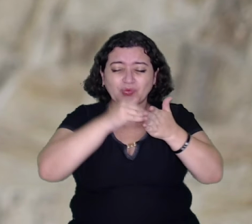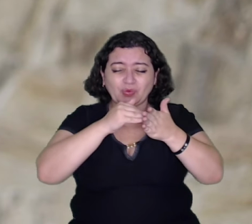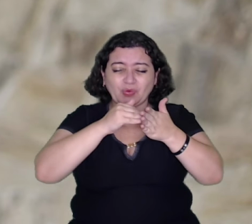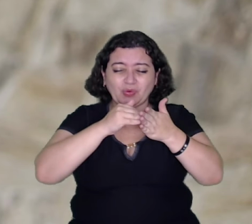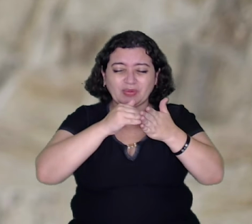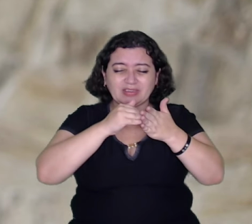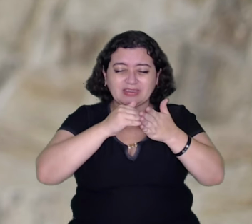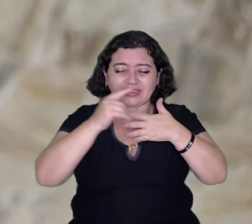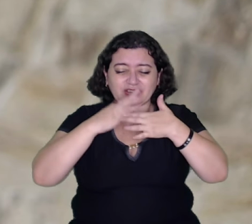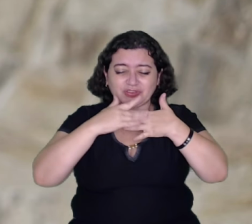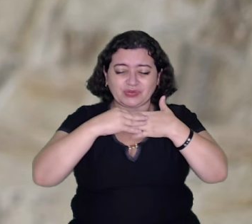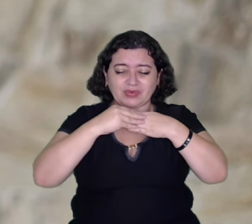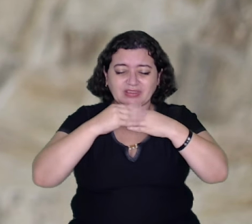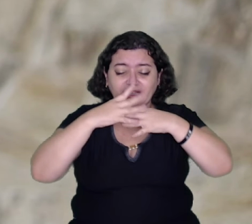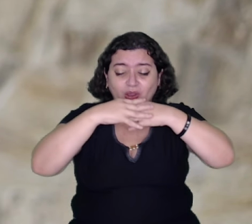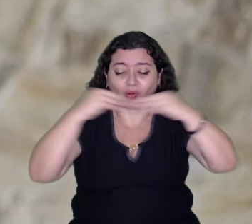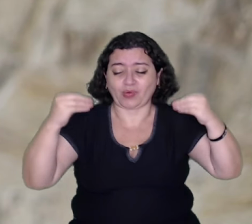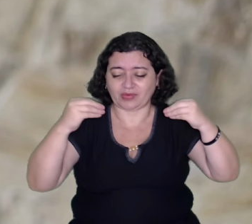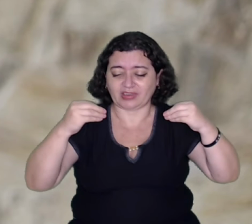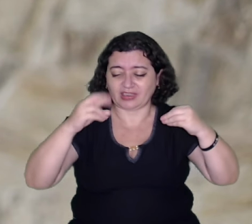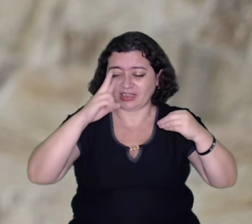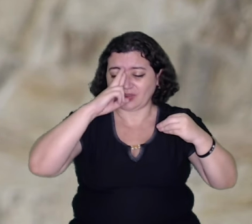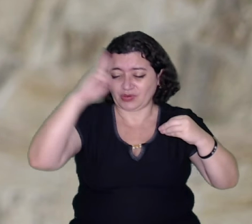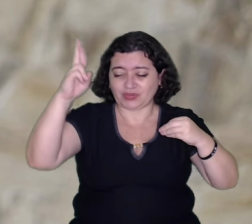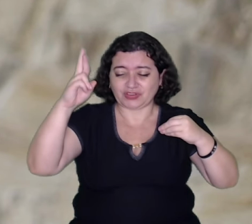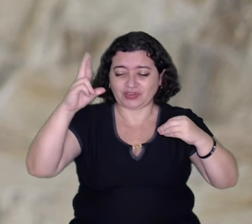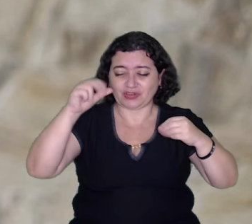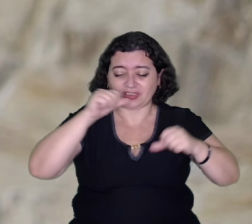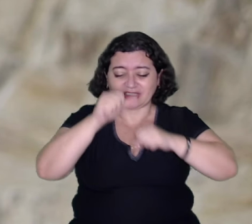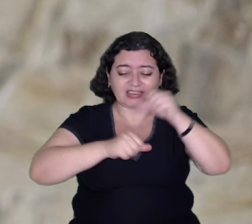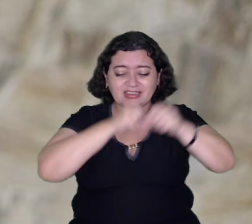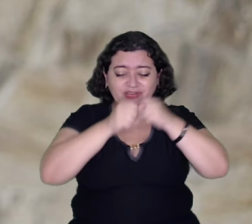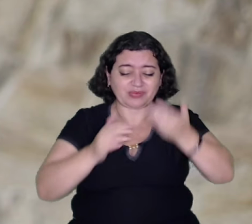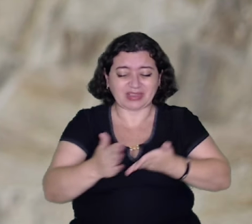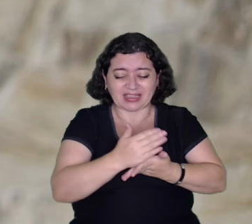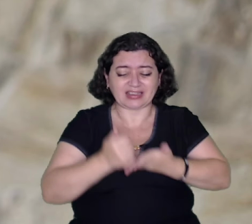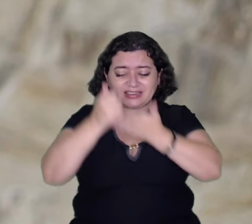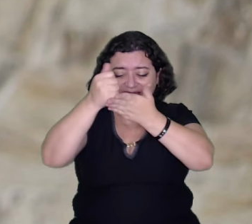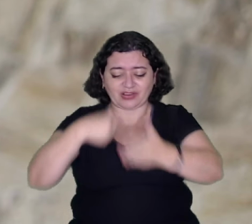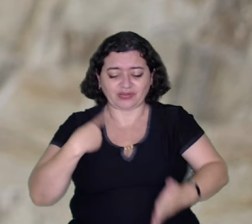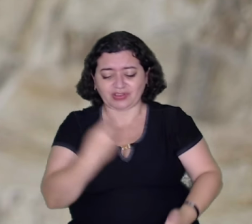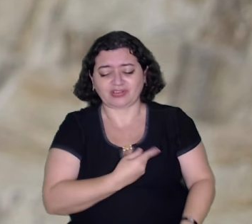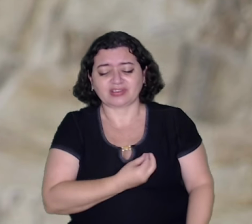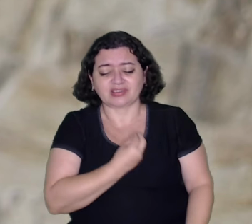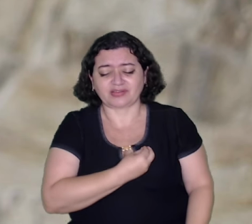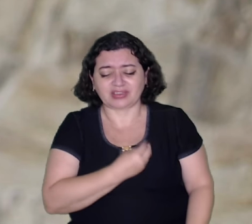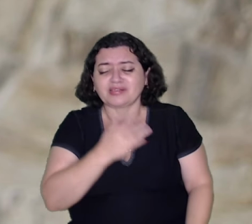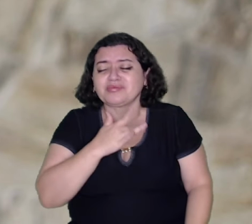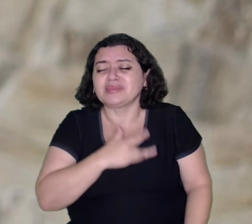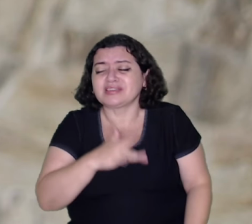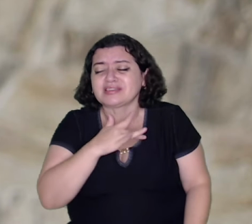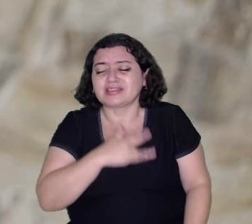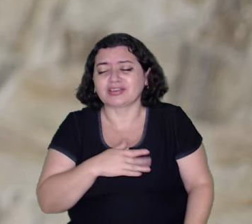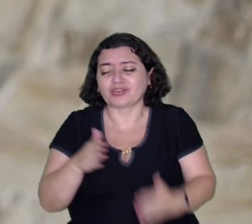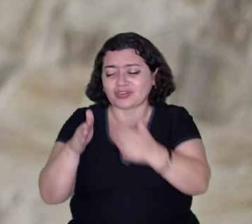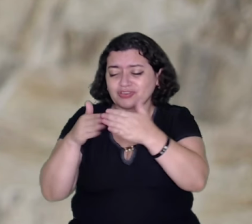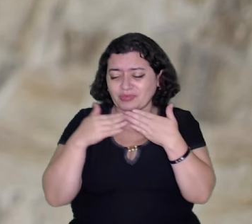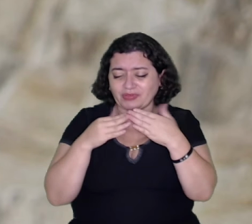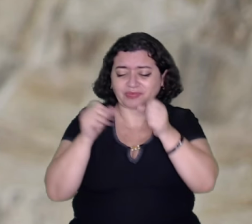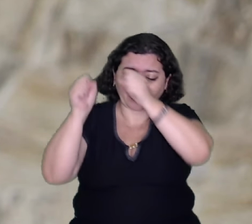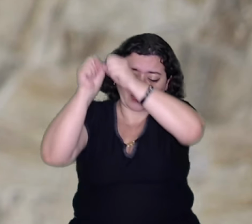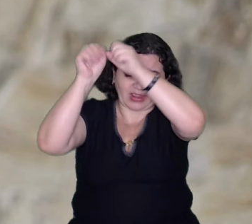as nossas doenças, Senhor. O Senhor é que redime a nossa vida, meu Pai. Senhor, tenha misericórdia, Jesus. Abençoa,